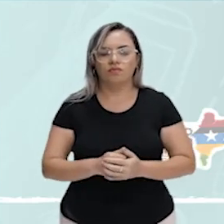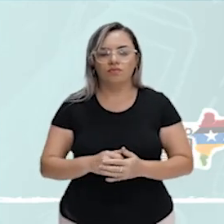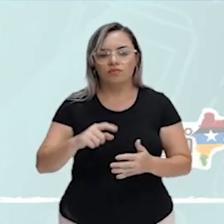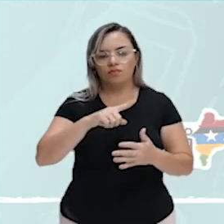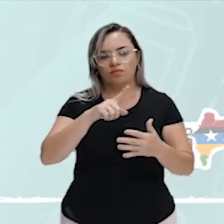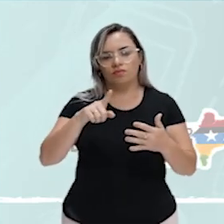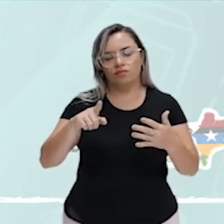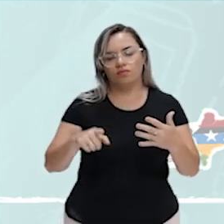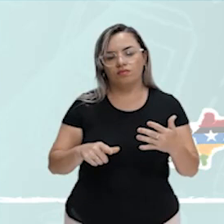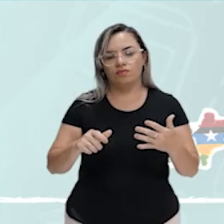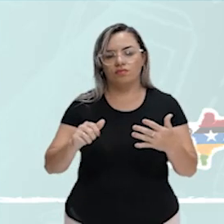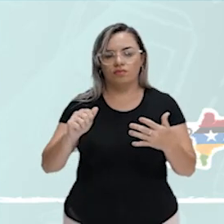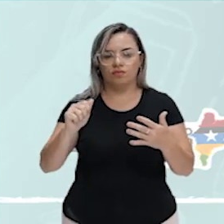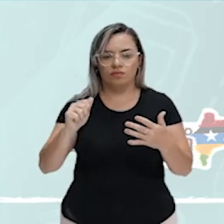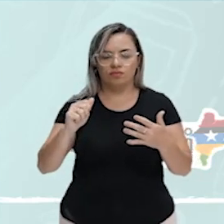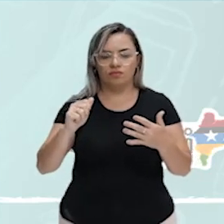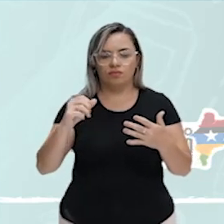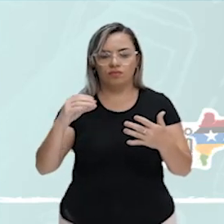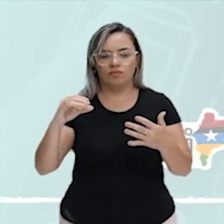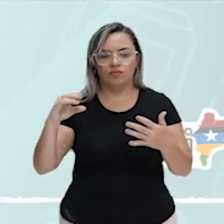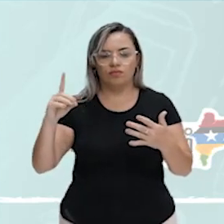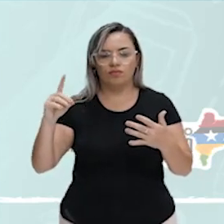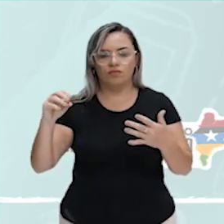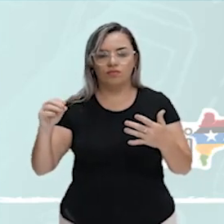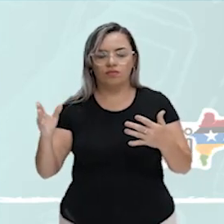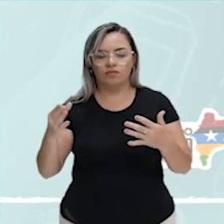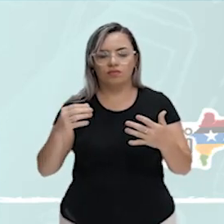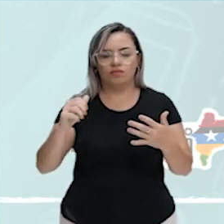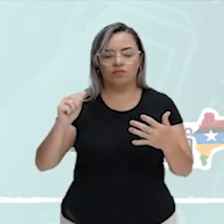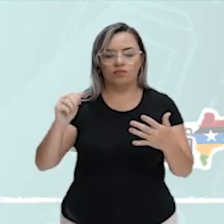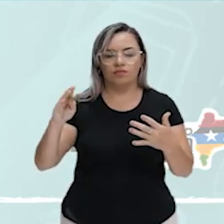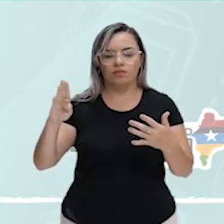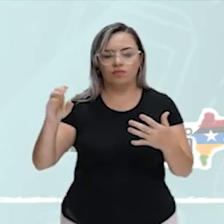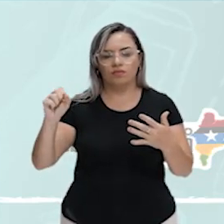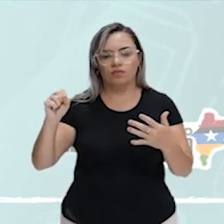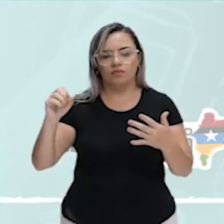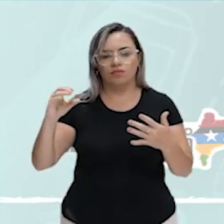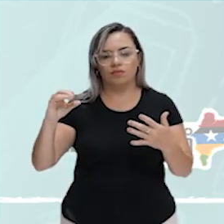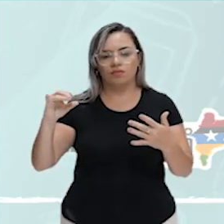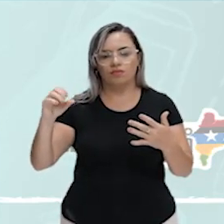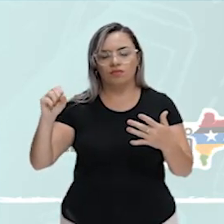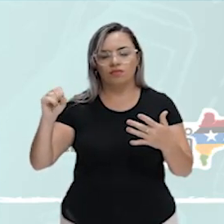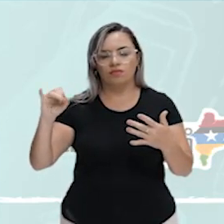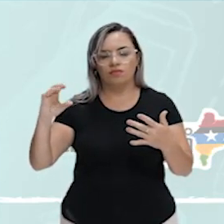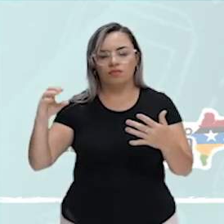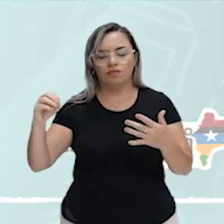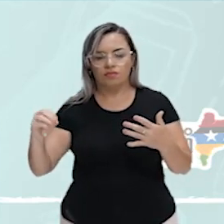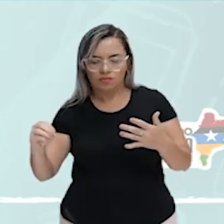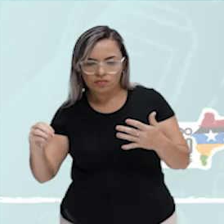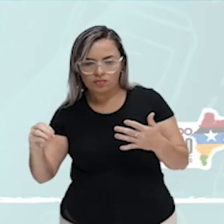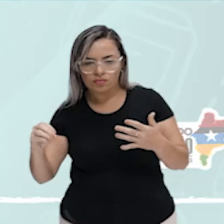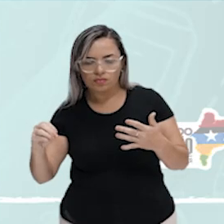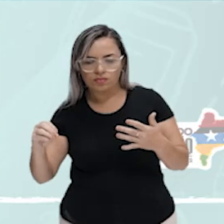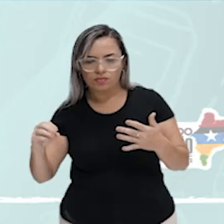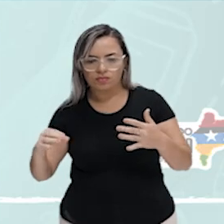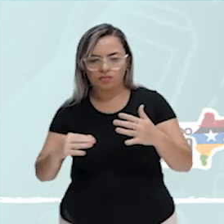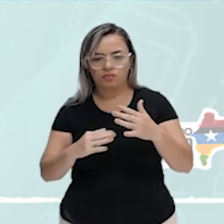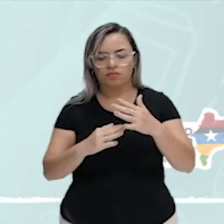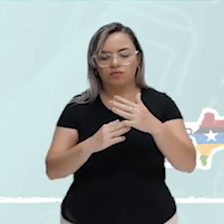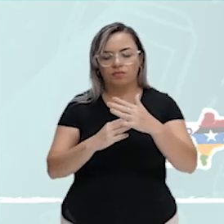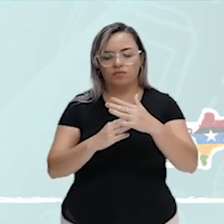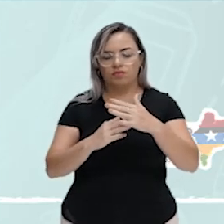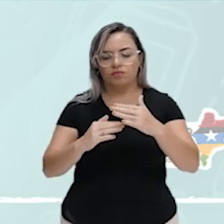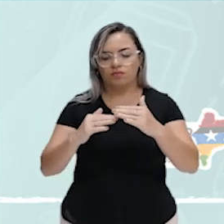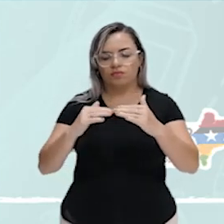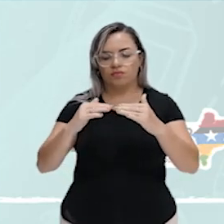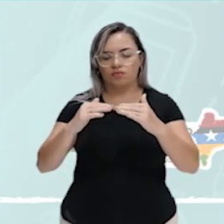outro fitohormônio é o ácido abscísico. Esse ácido abscísico ele é inibidor do crescimento, certo? Tudo